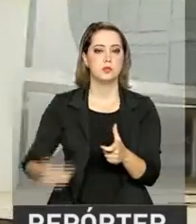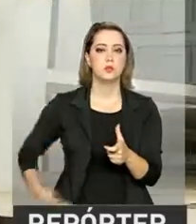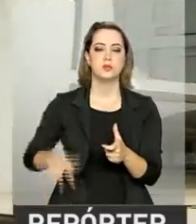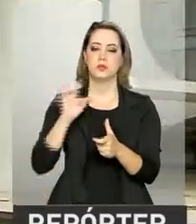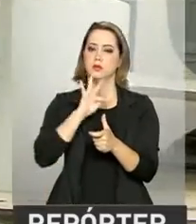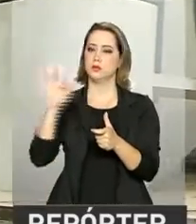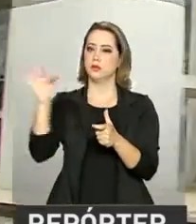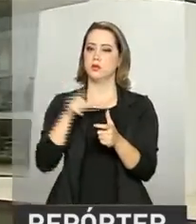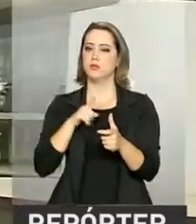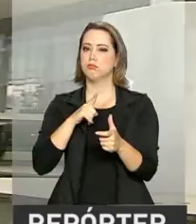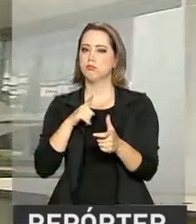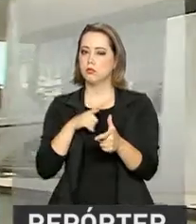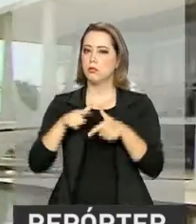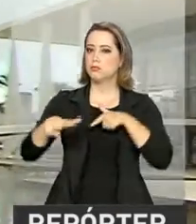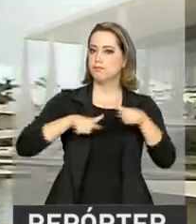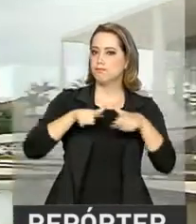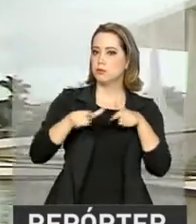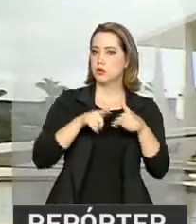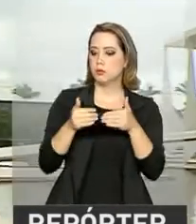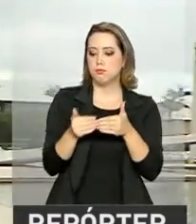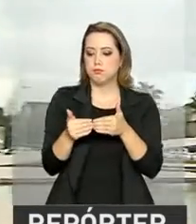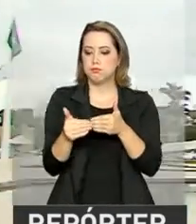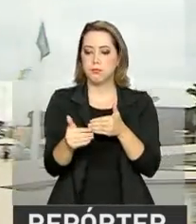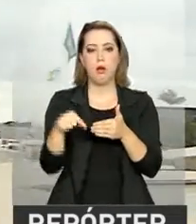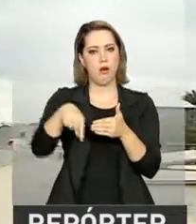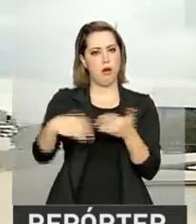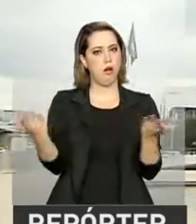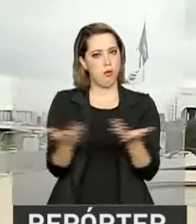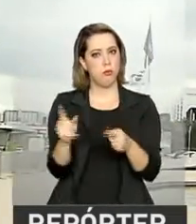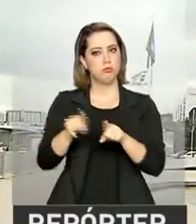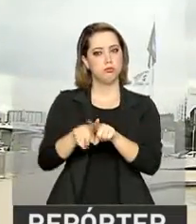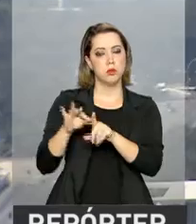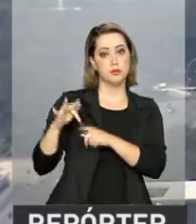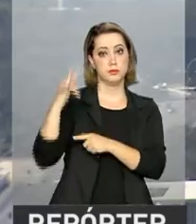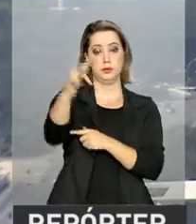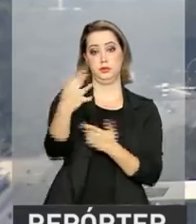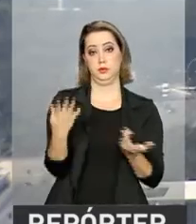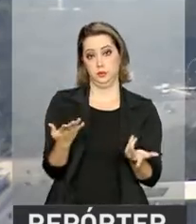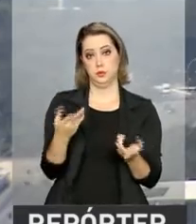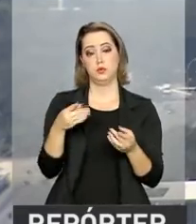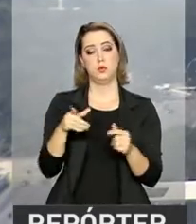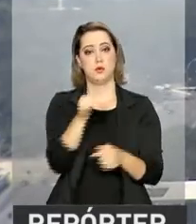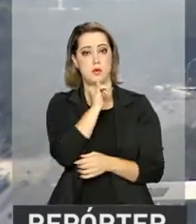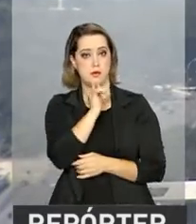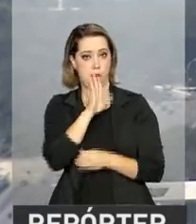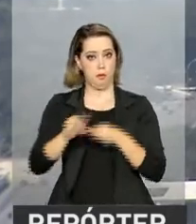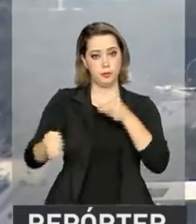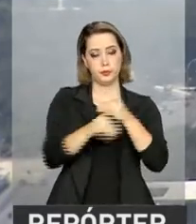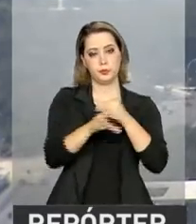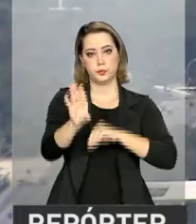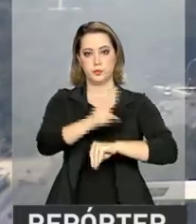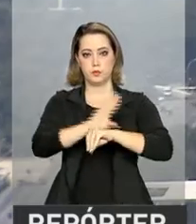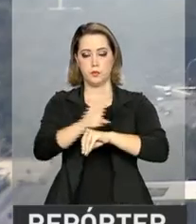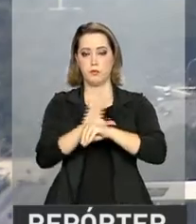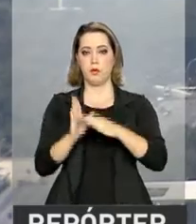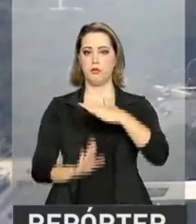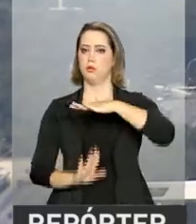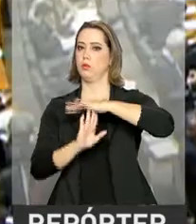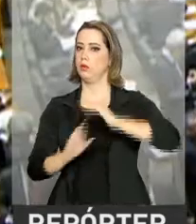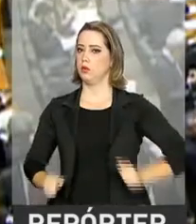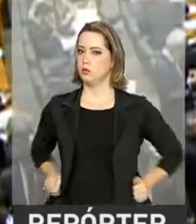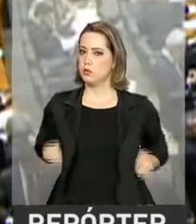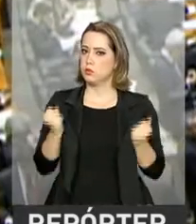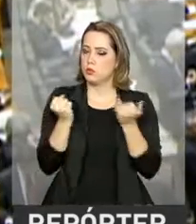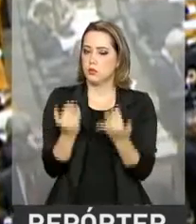tem adotado medidas de curto, médio e longo prazos, como a emenda à Constituição, que estabeleceu um teto para os